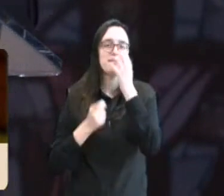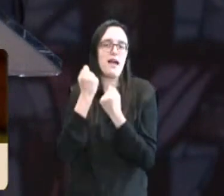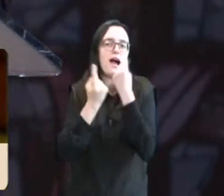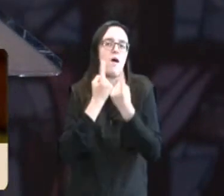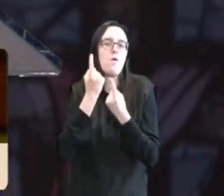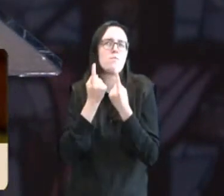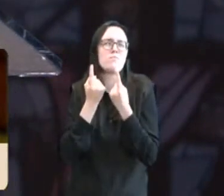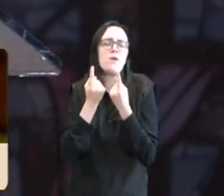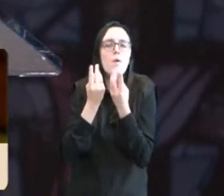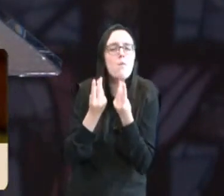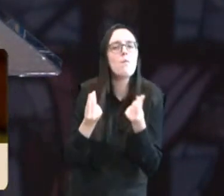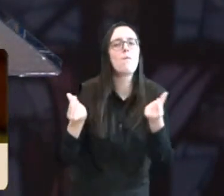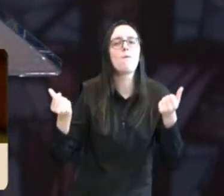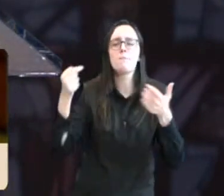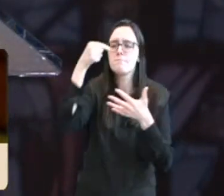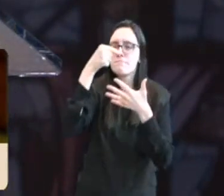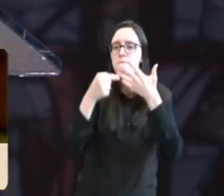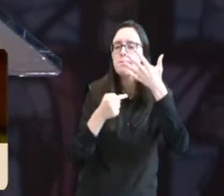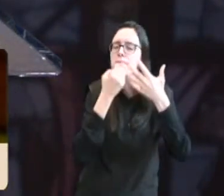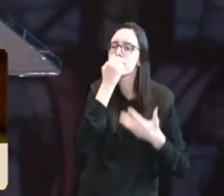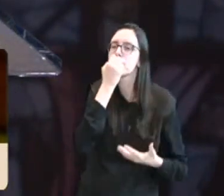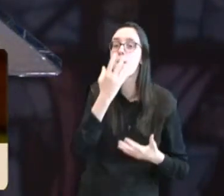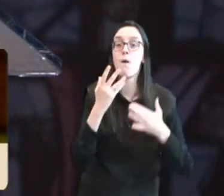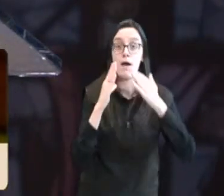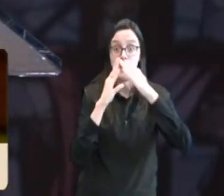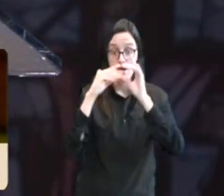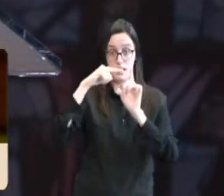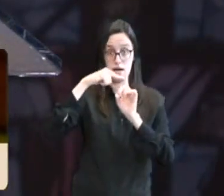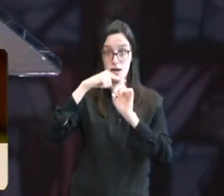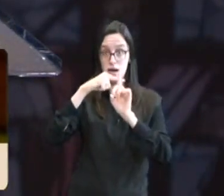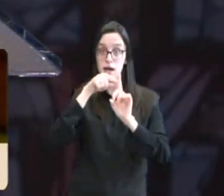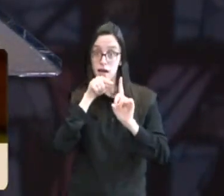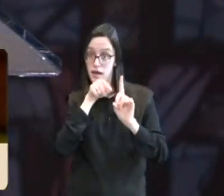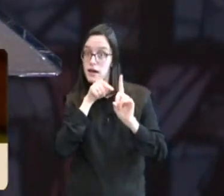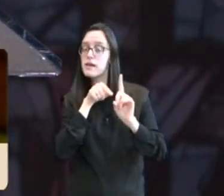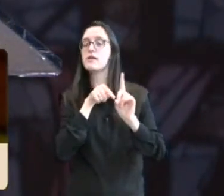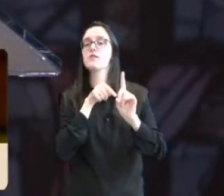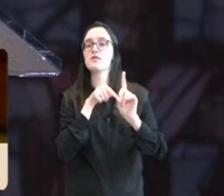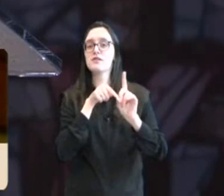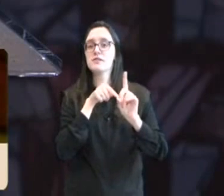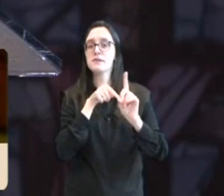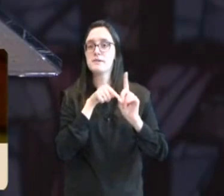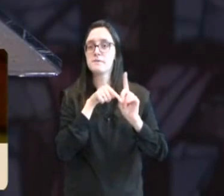algumas qualidades de uma igreja